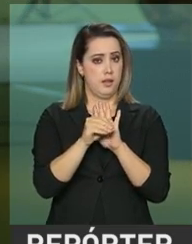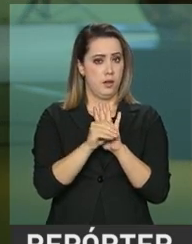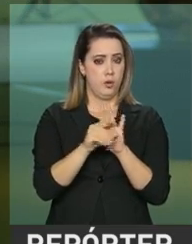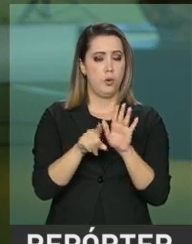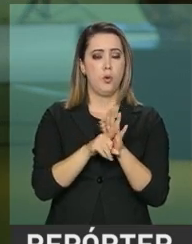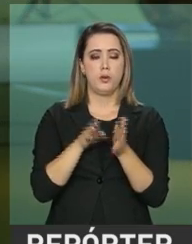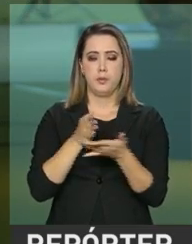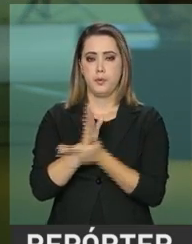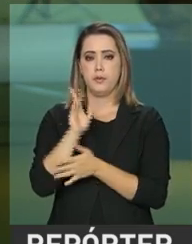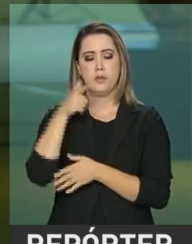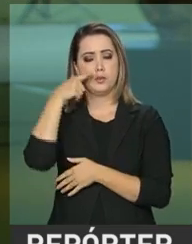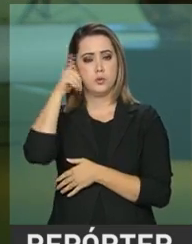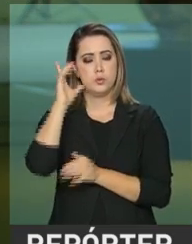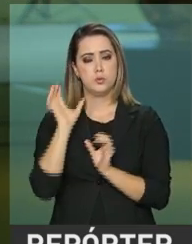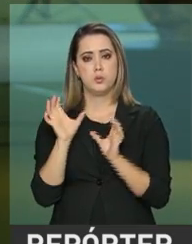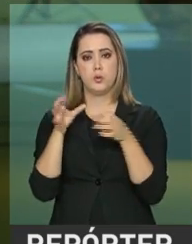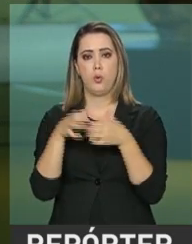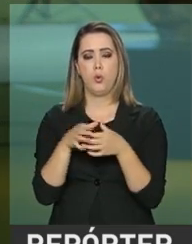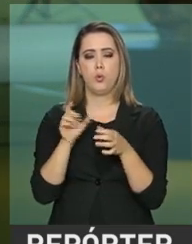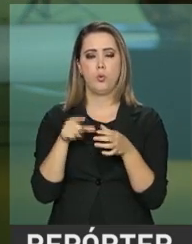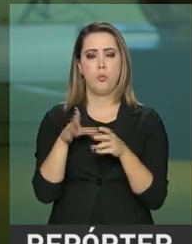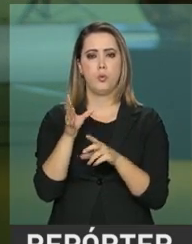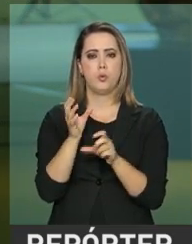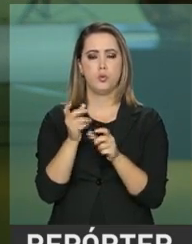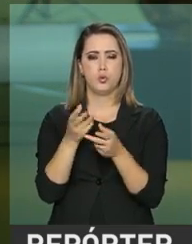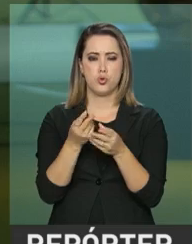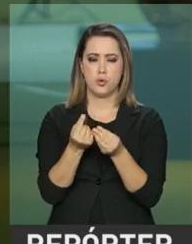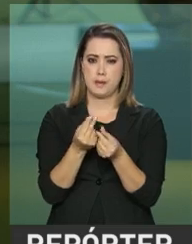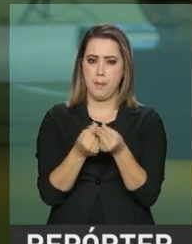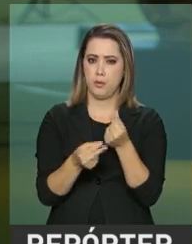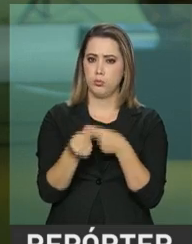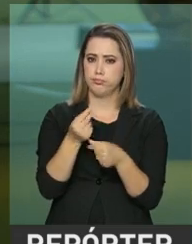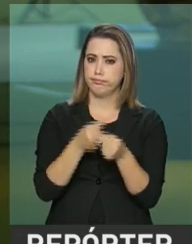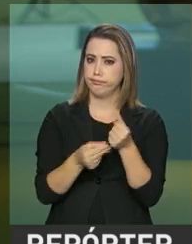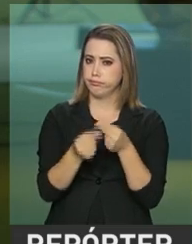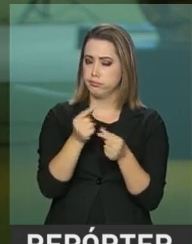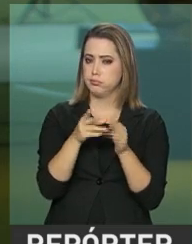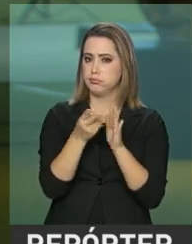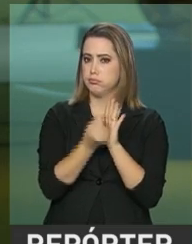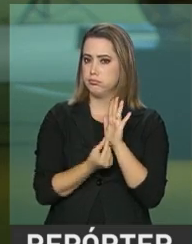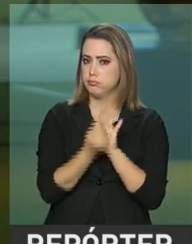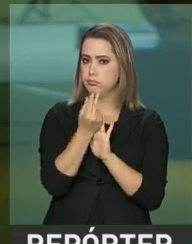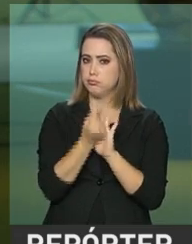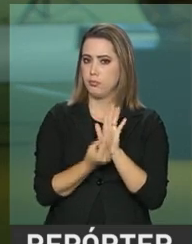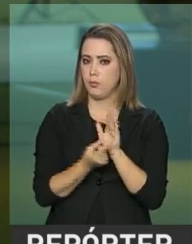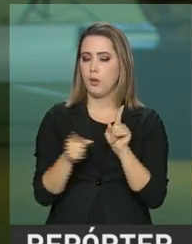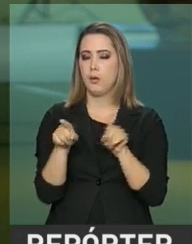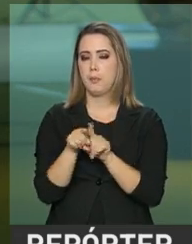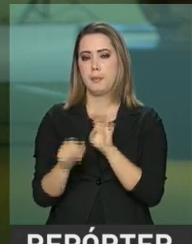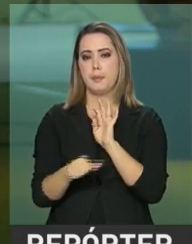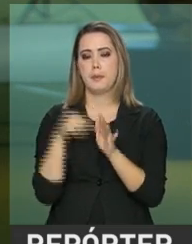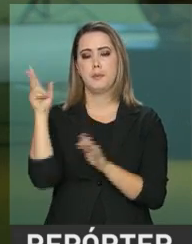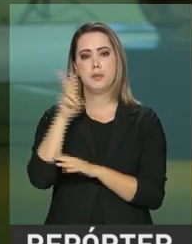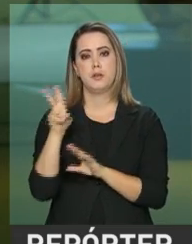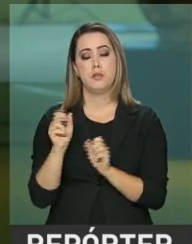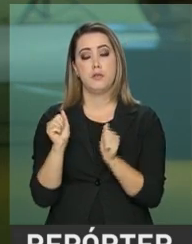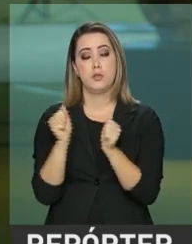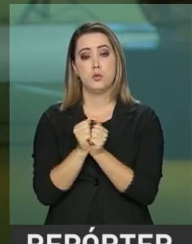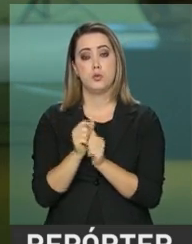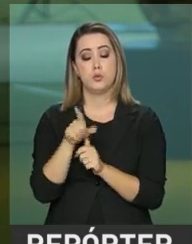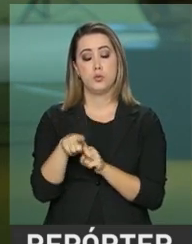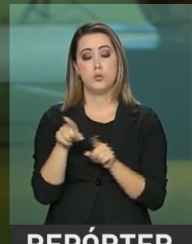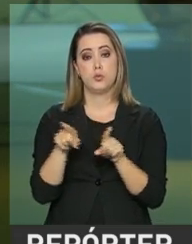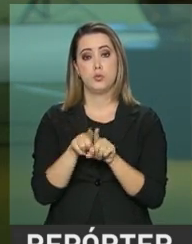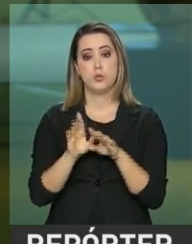aprovado ontem na Comissão Mista de Orçamento e pela primeira vez está sendo elaborado com o mecanismo